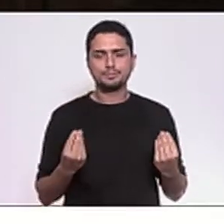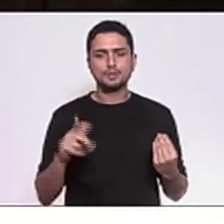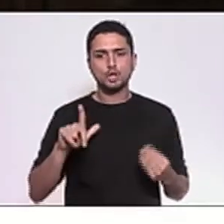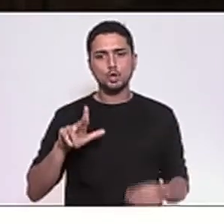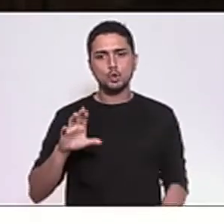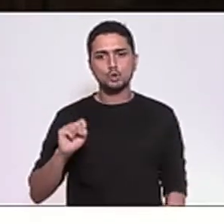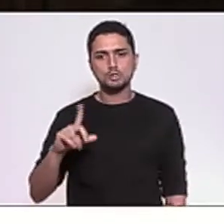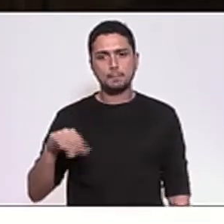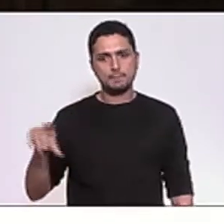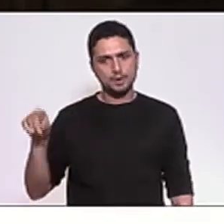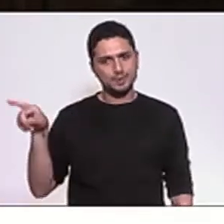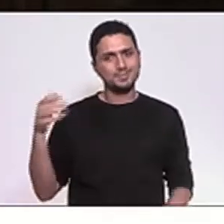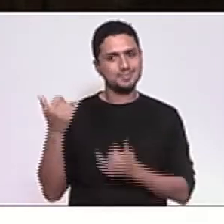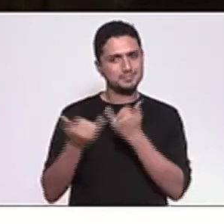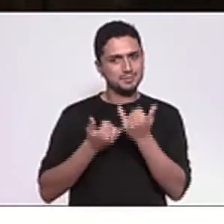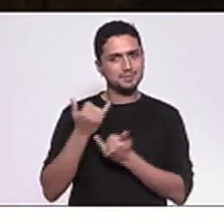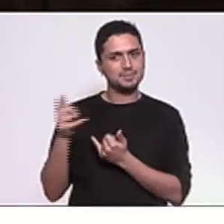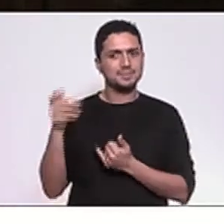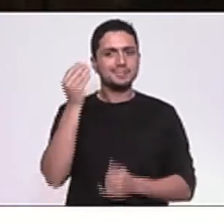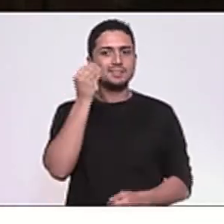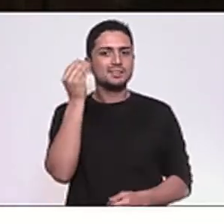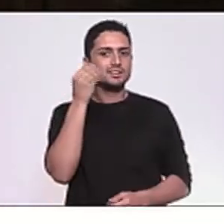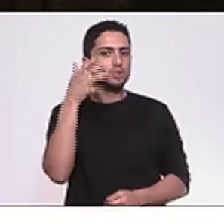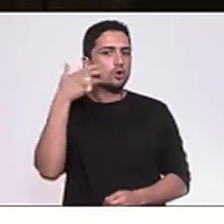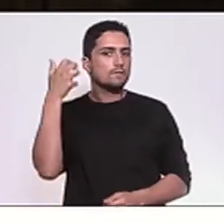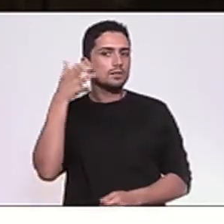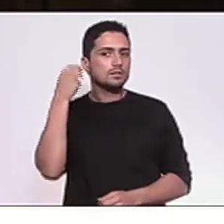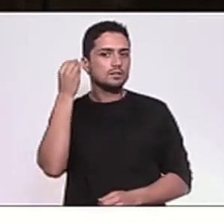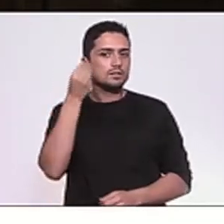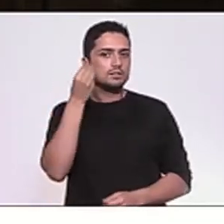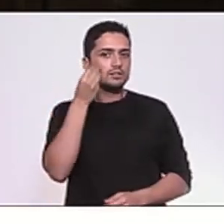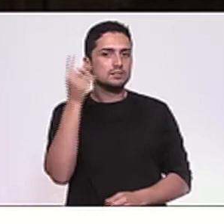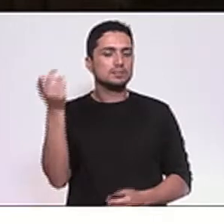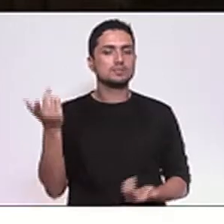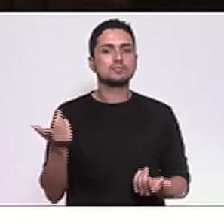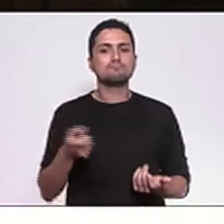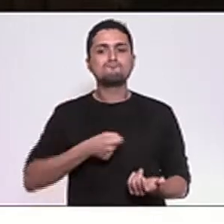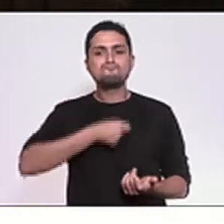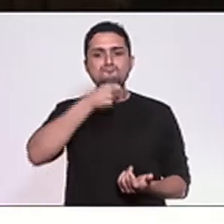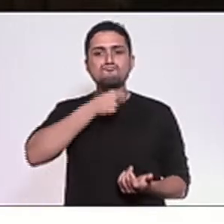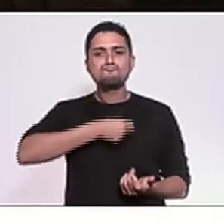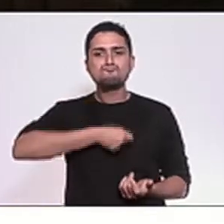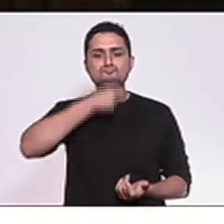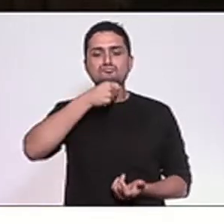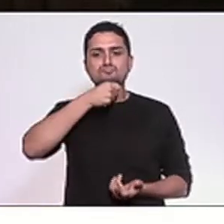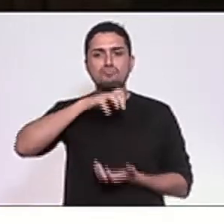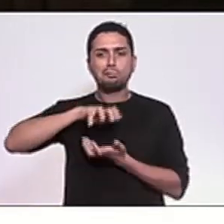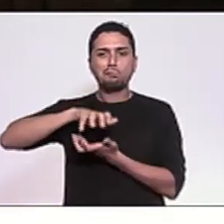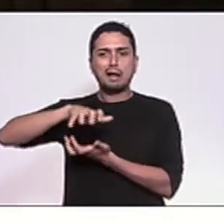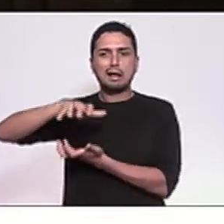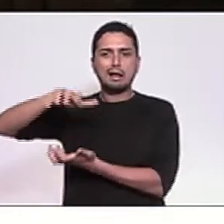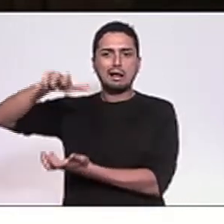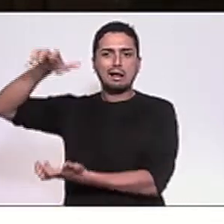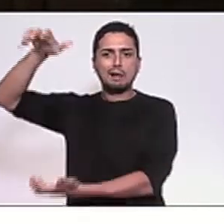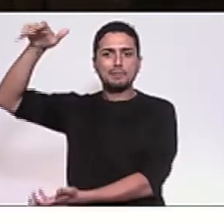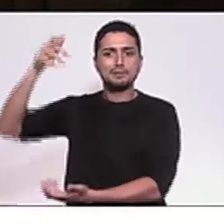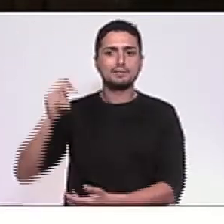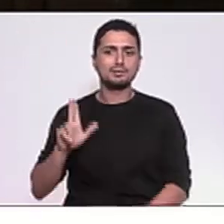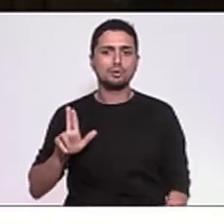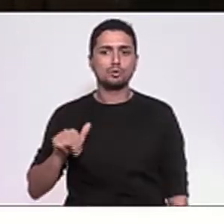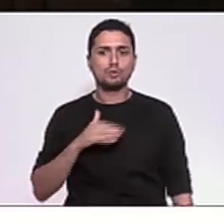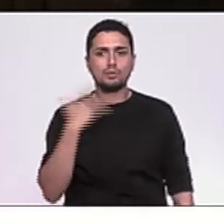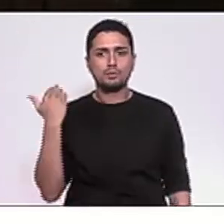chamando a tentativa do governador Witzel ser um Matusalém. Mas aí é importante trazer